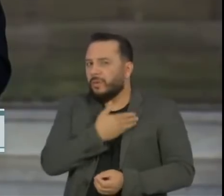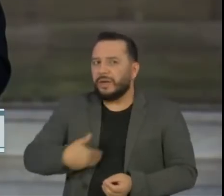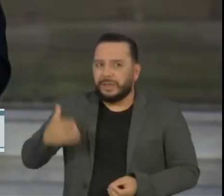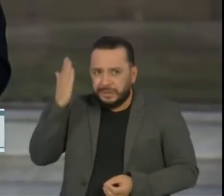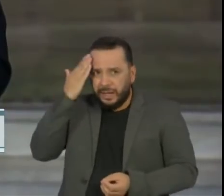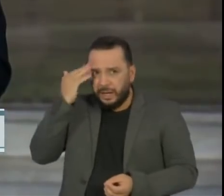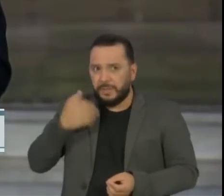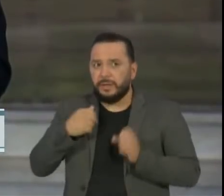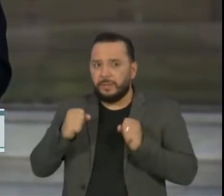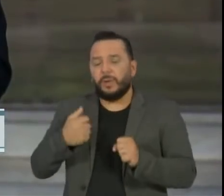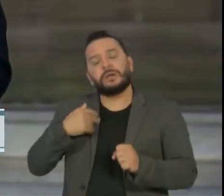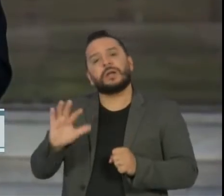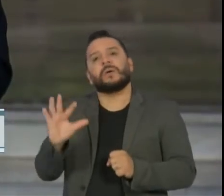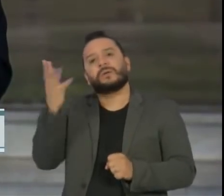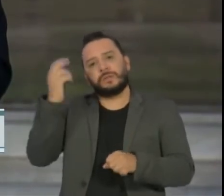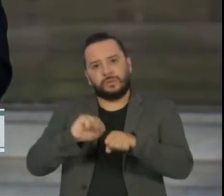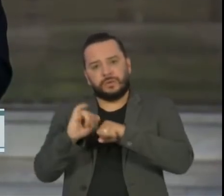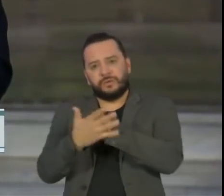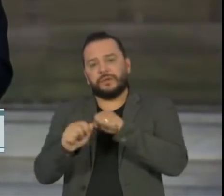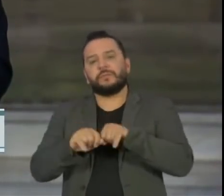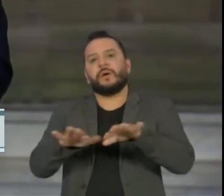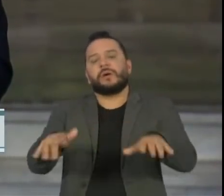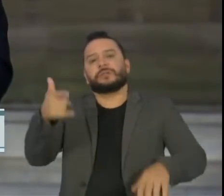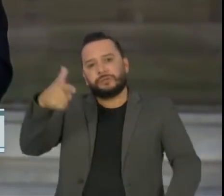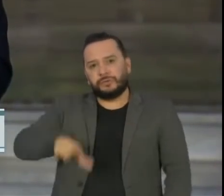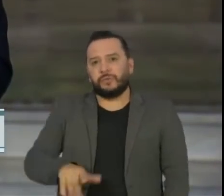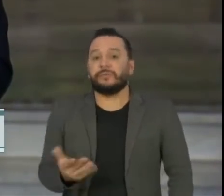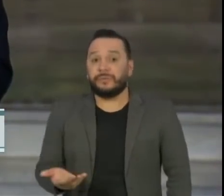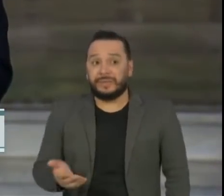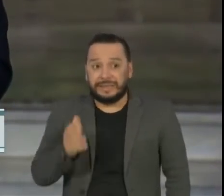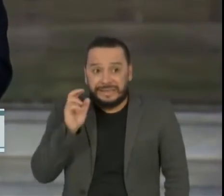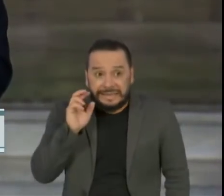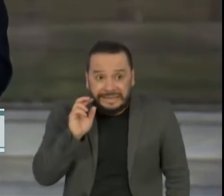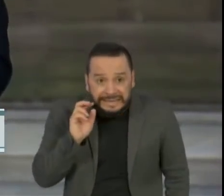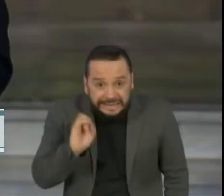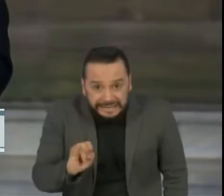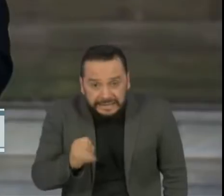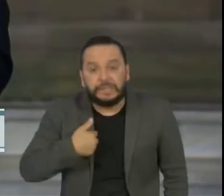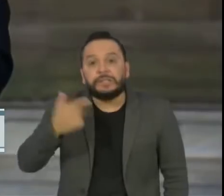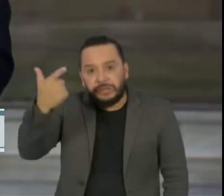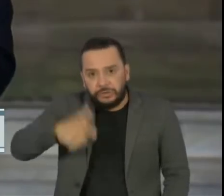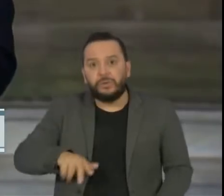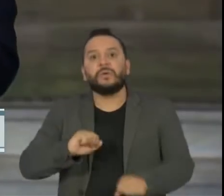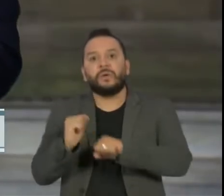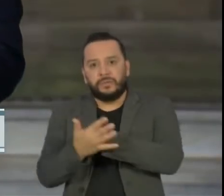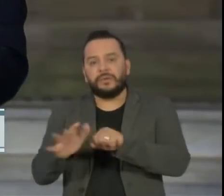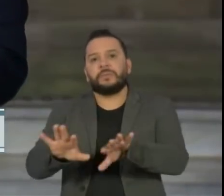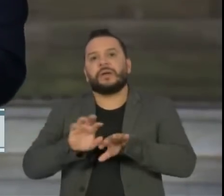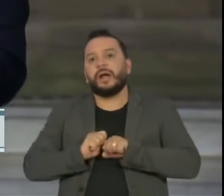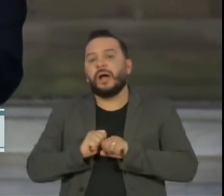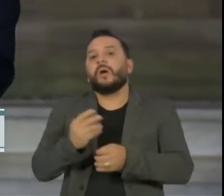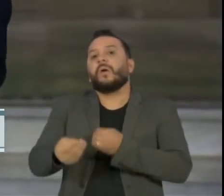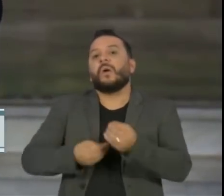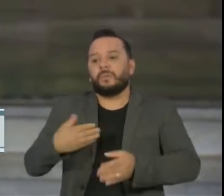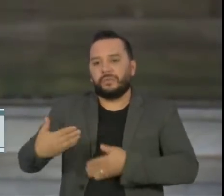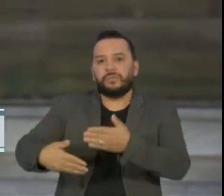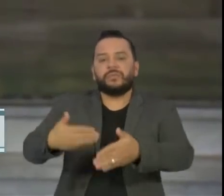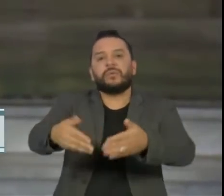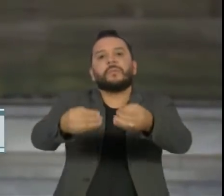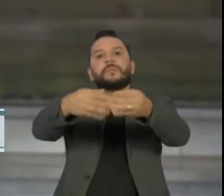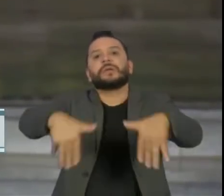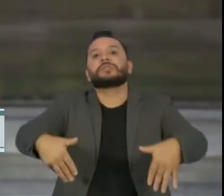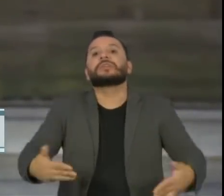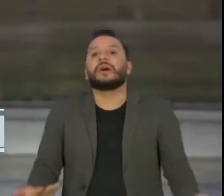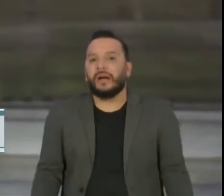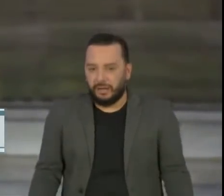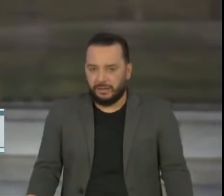essa resposta seja positiva, quais os impactos que uma segunda onda poderia levar? Obrigado, Daniel Lian, da Rádio